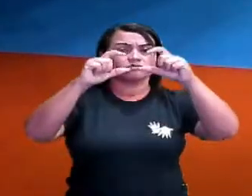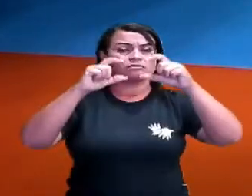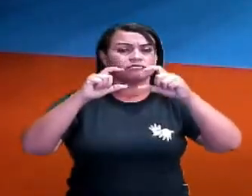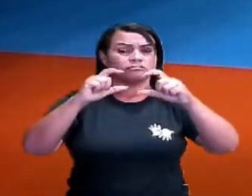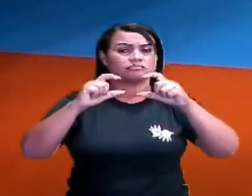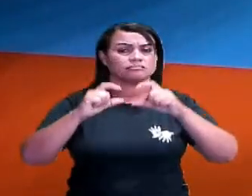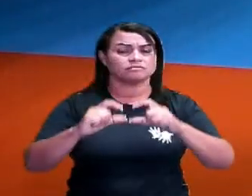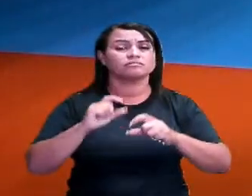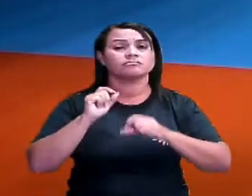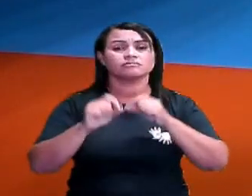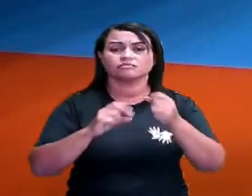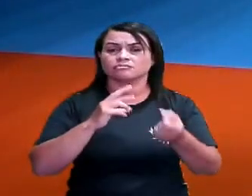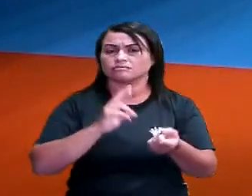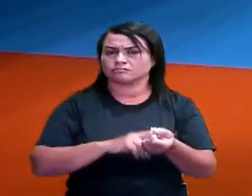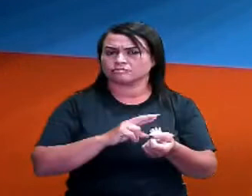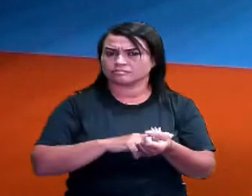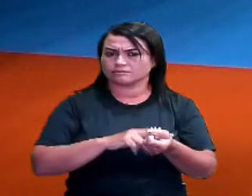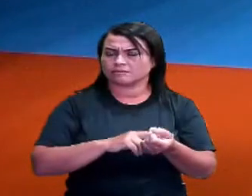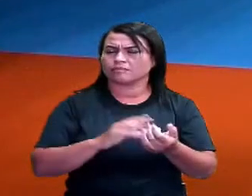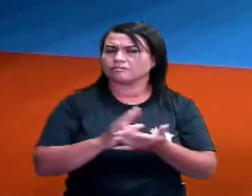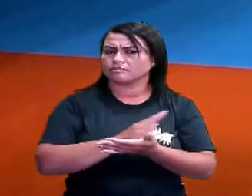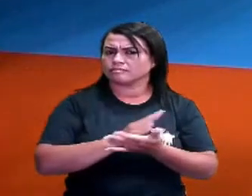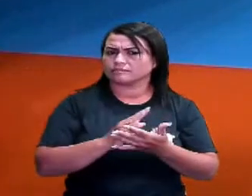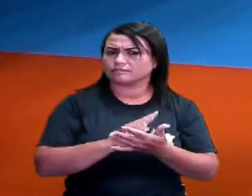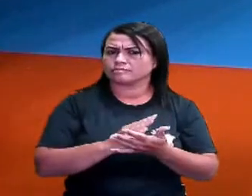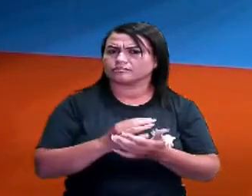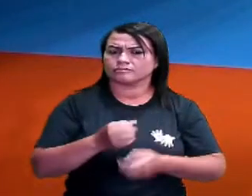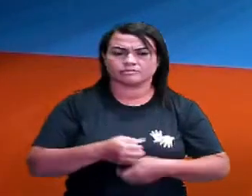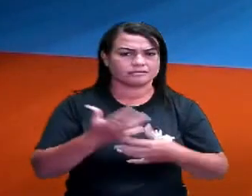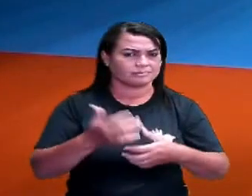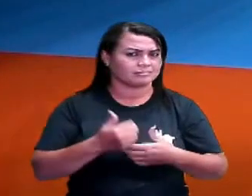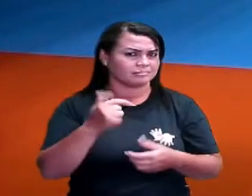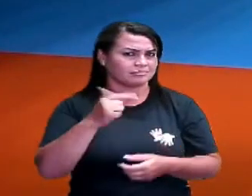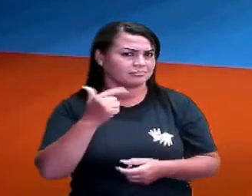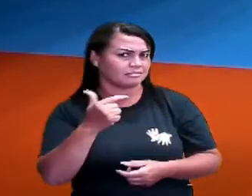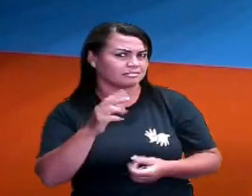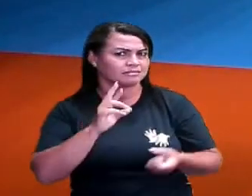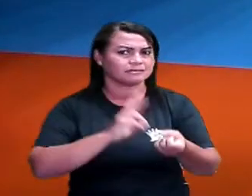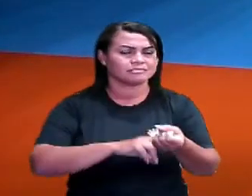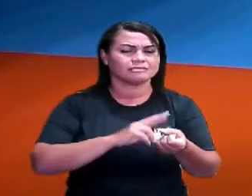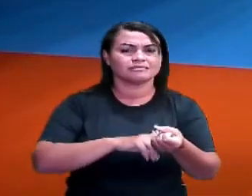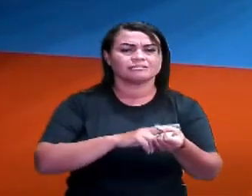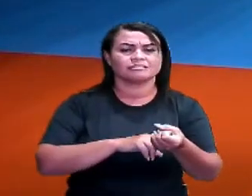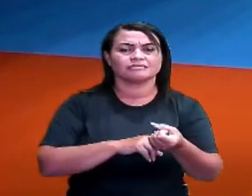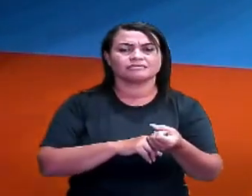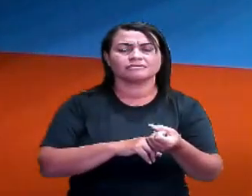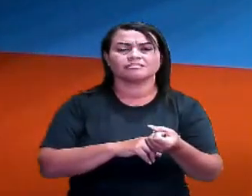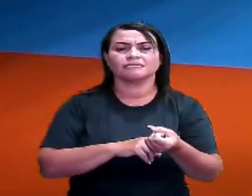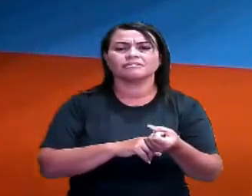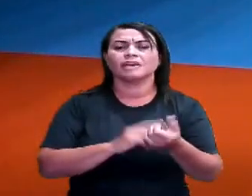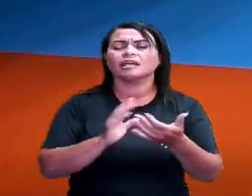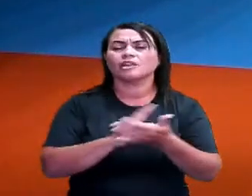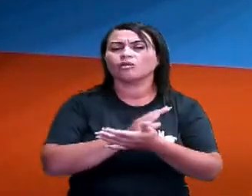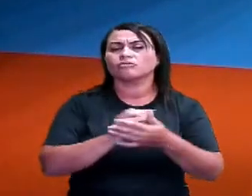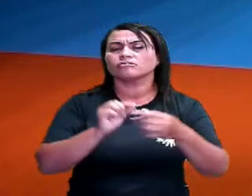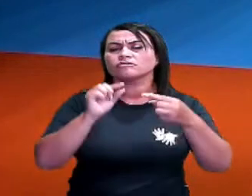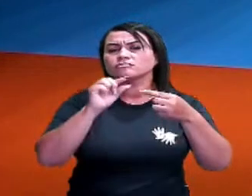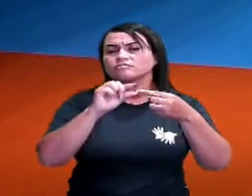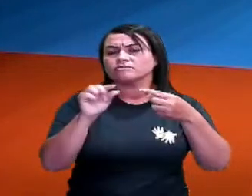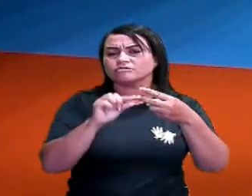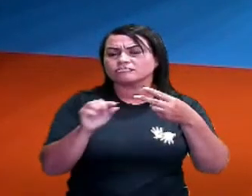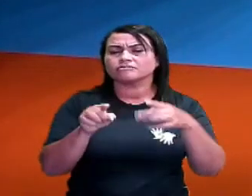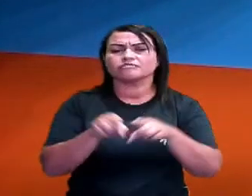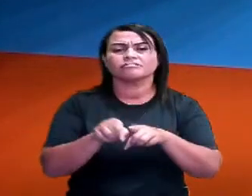Mas necessariamente nem todos os poemas vai apresentar rima e nem os versos vão apresentar